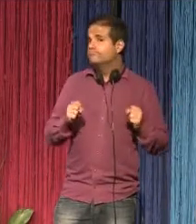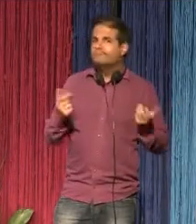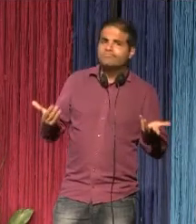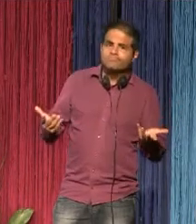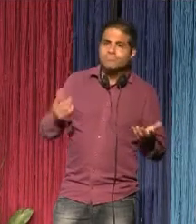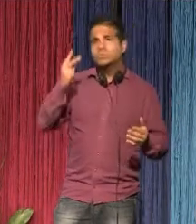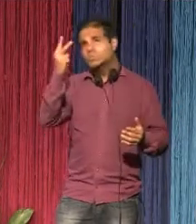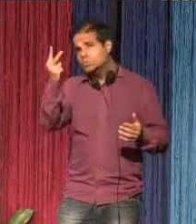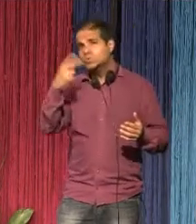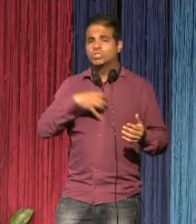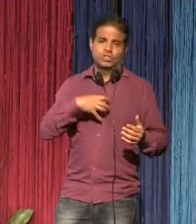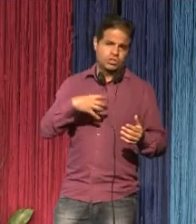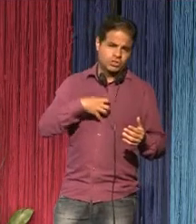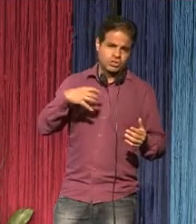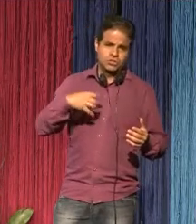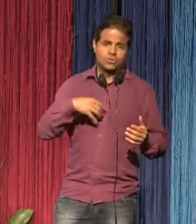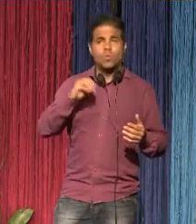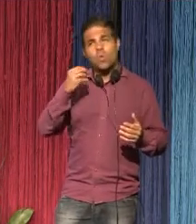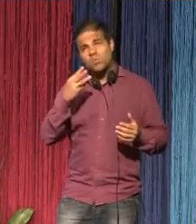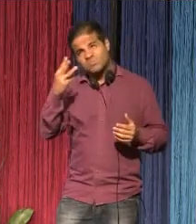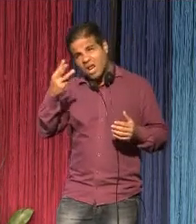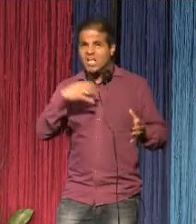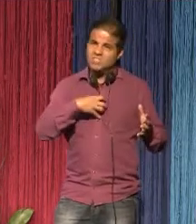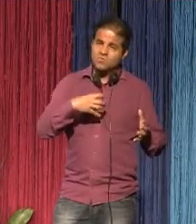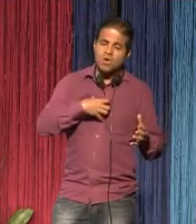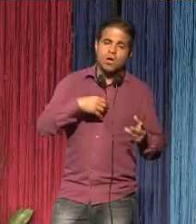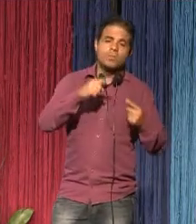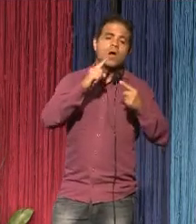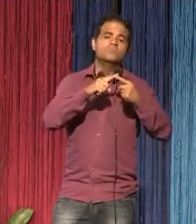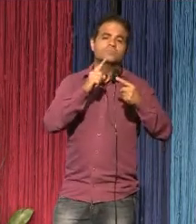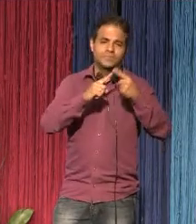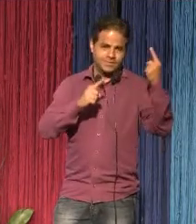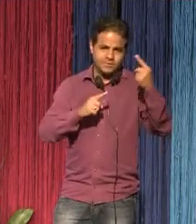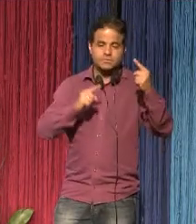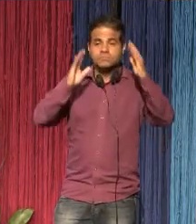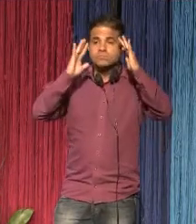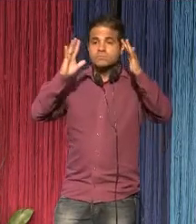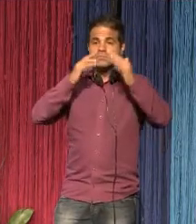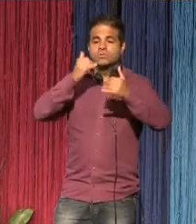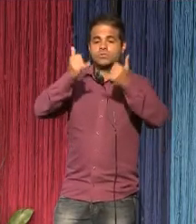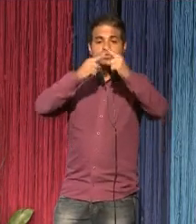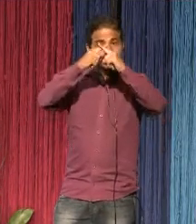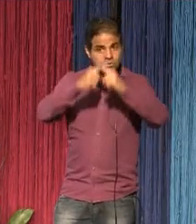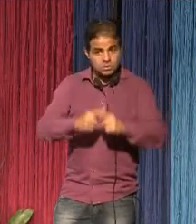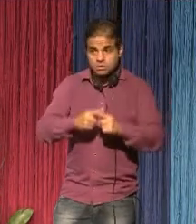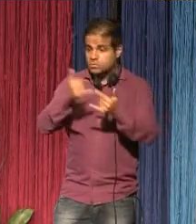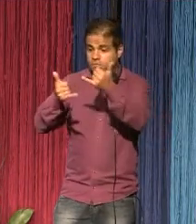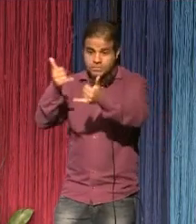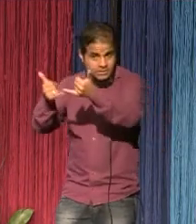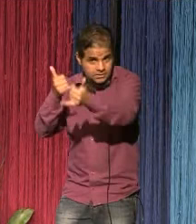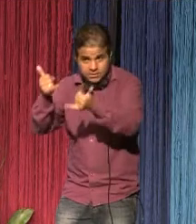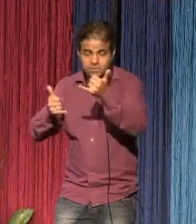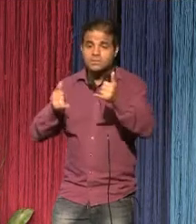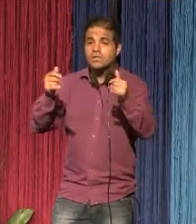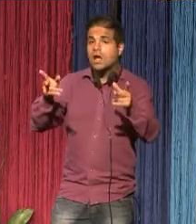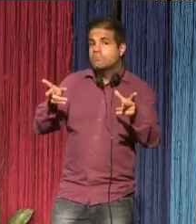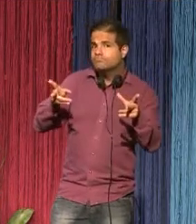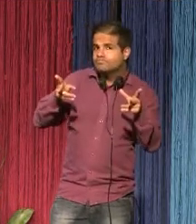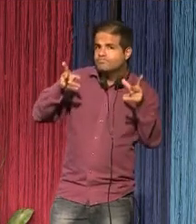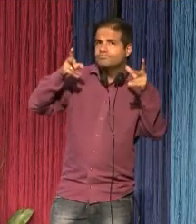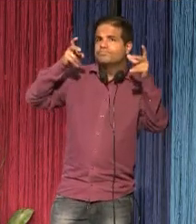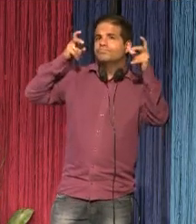de 2 formas, ou de 3 formas. Uma forma é pensar jogos e brincadeiras na